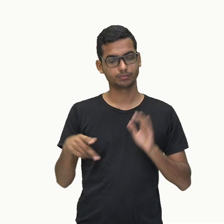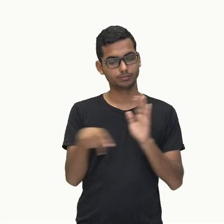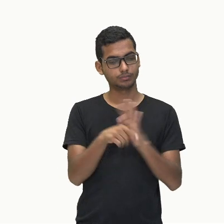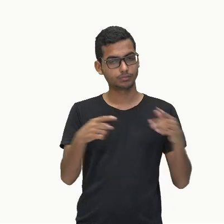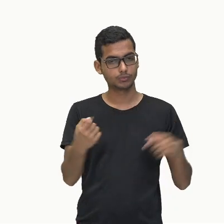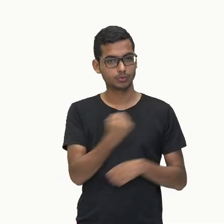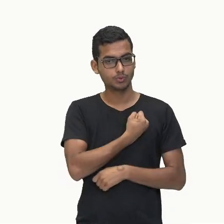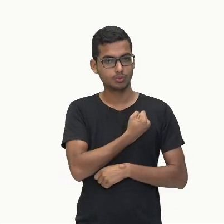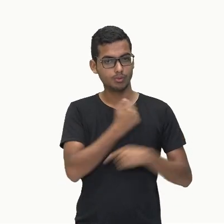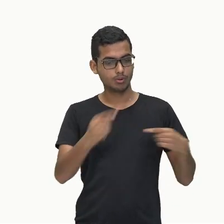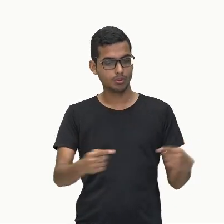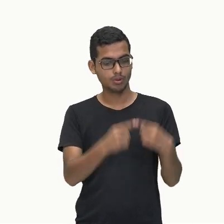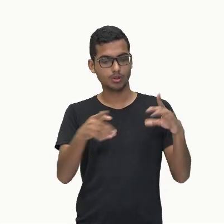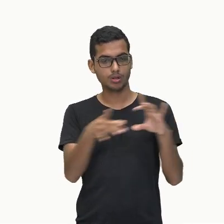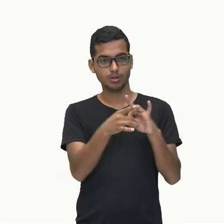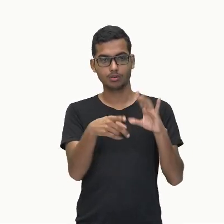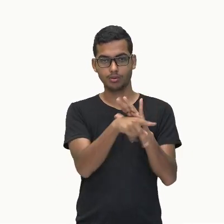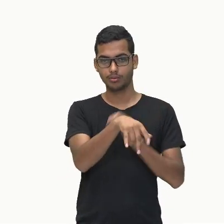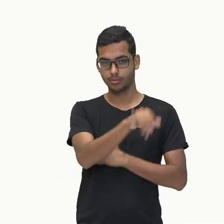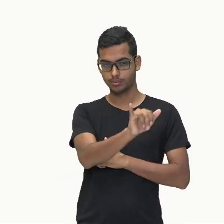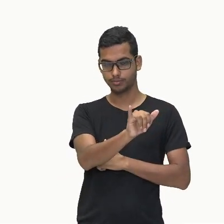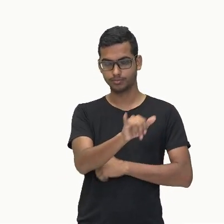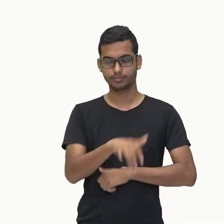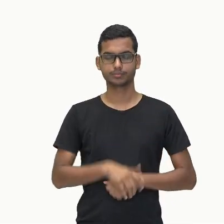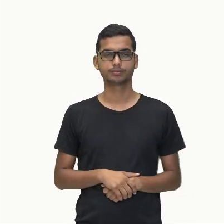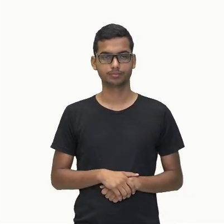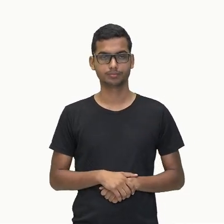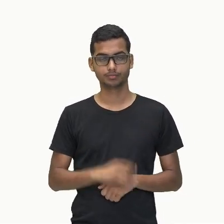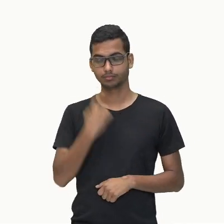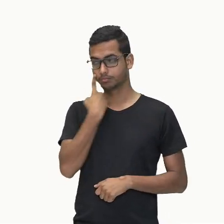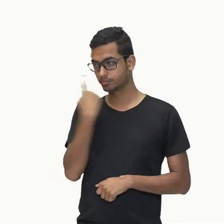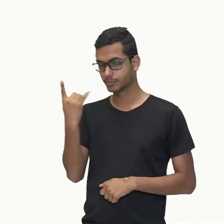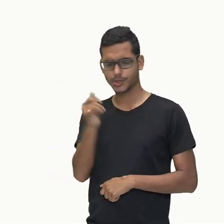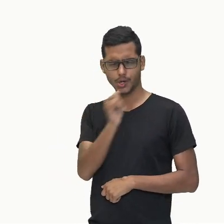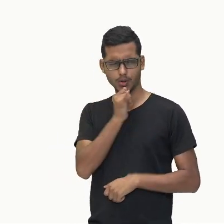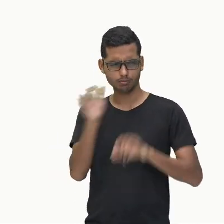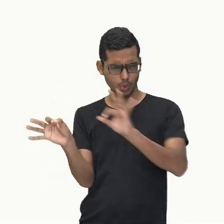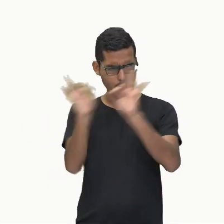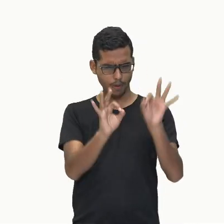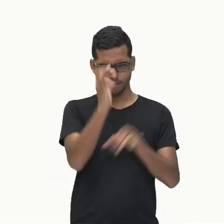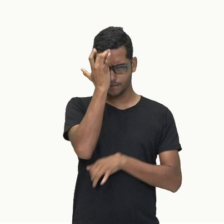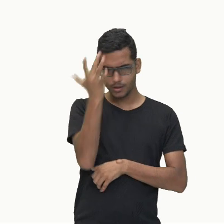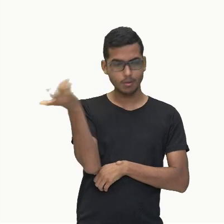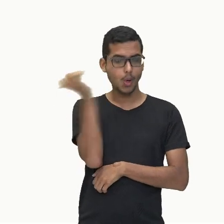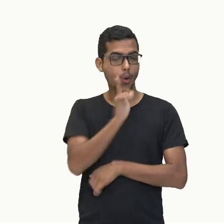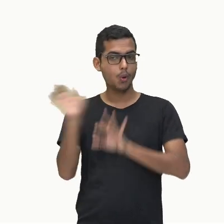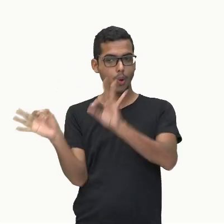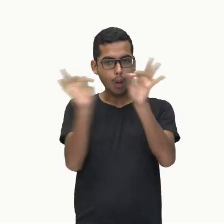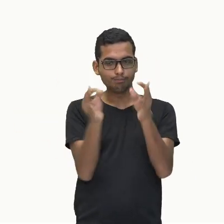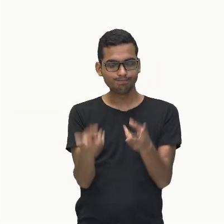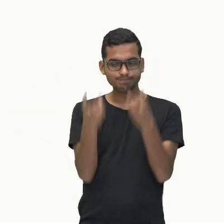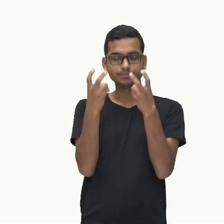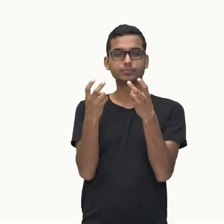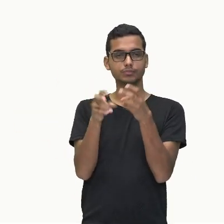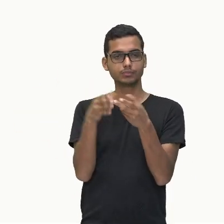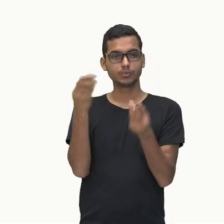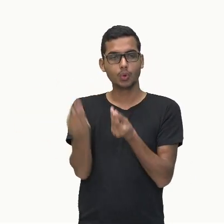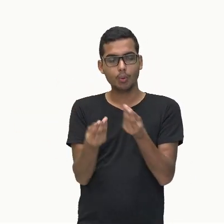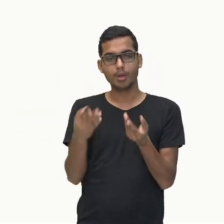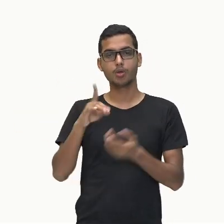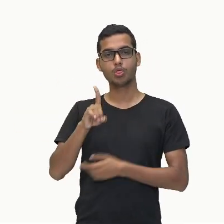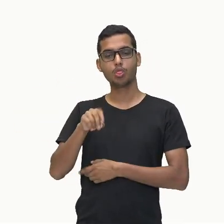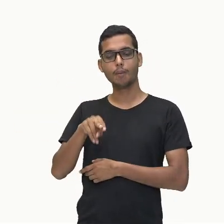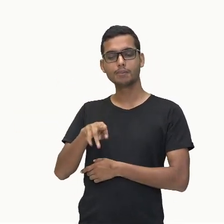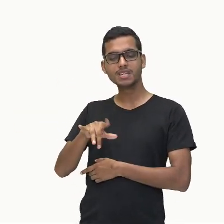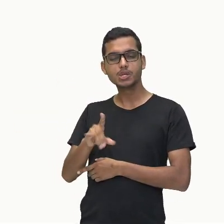correspondente aqui no eixo Y. A gente vai já identificar um exemplo onde a gente vai determinar o domínio